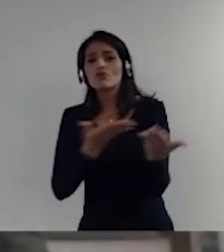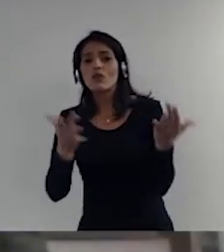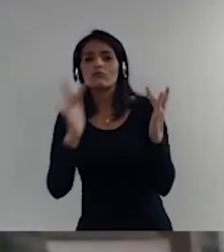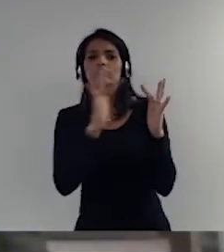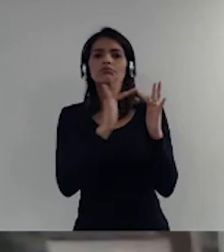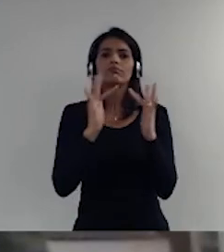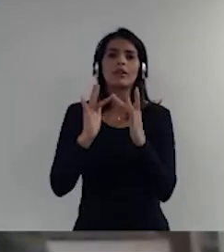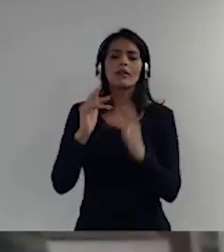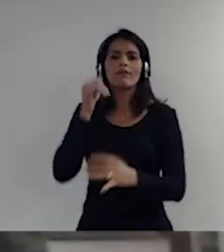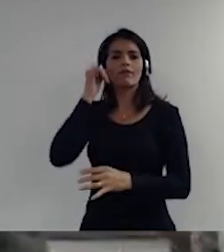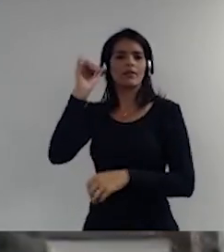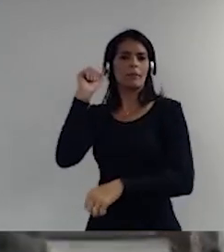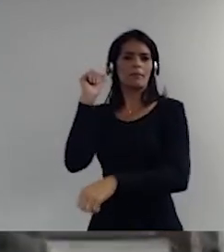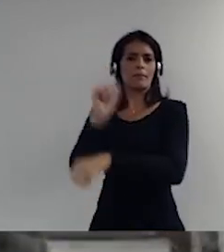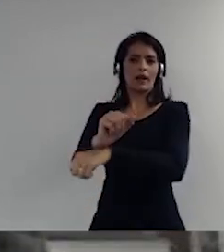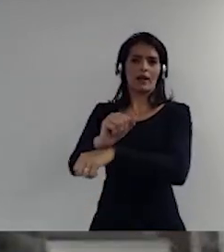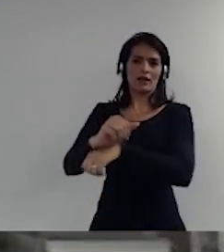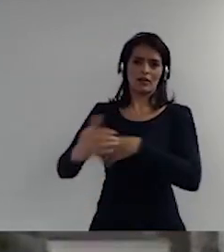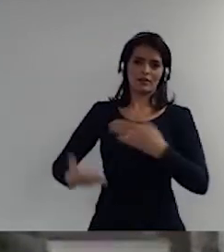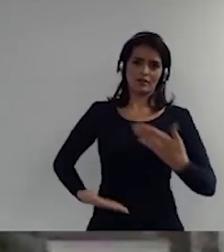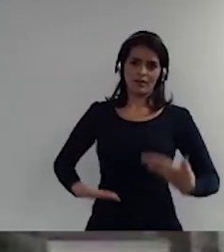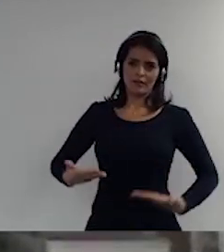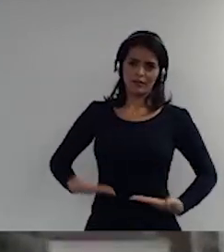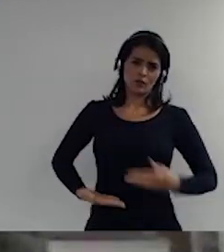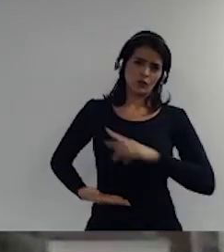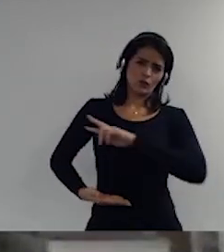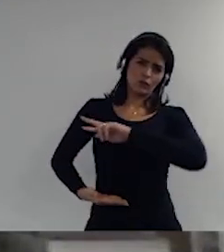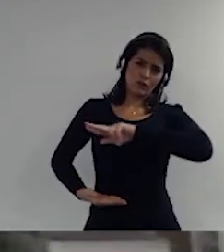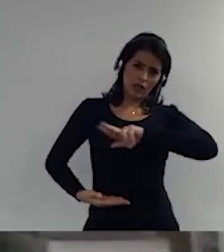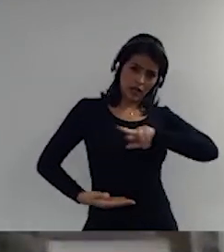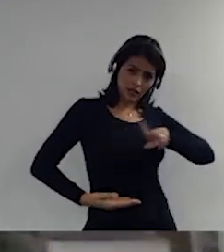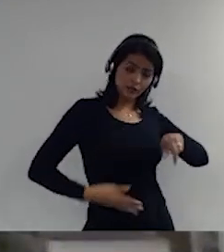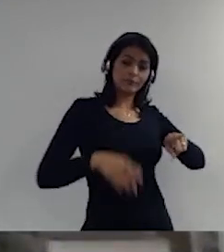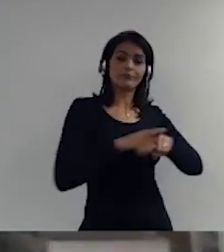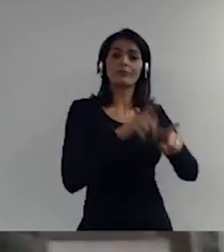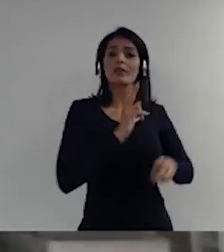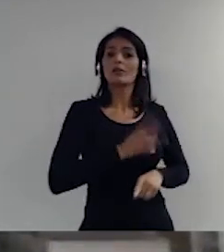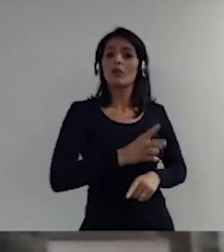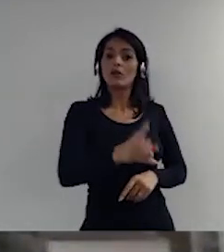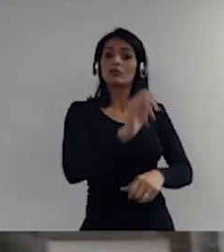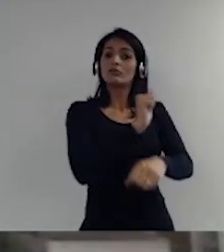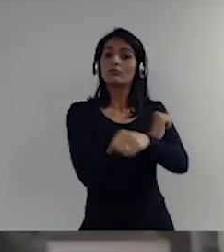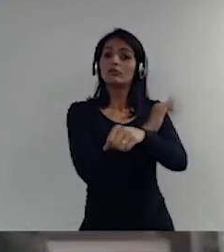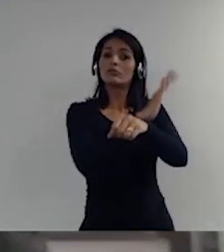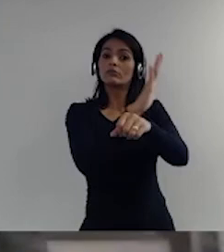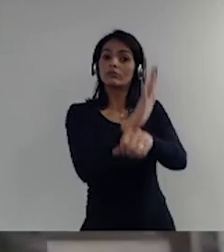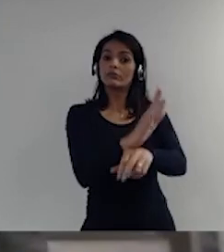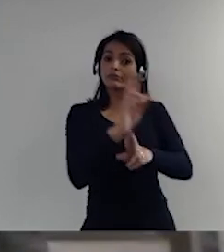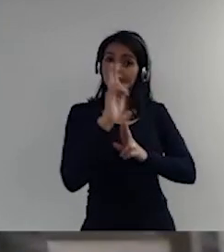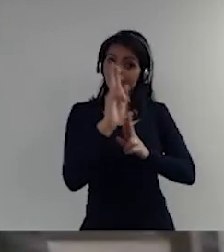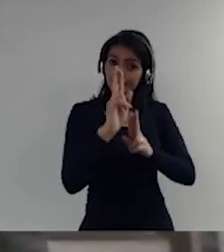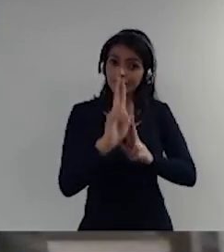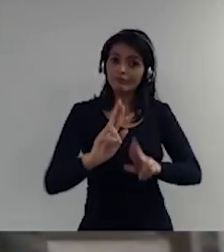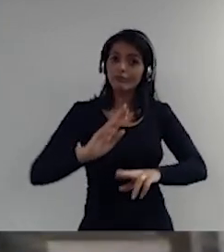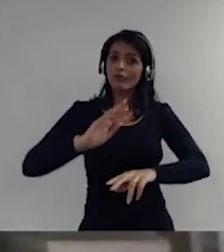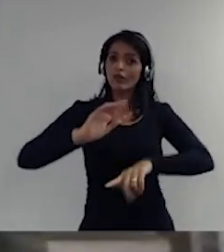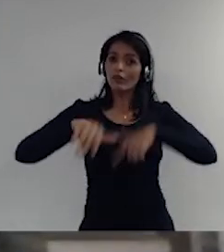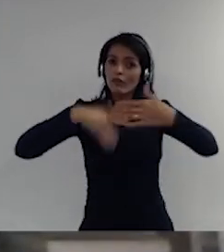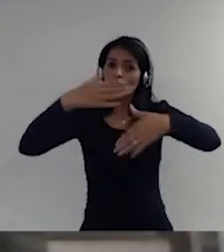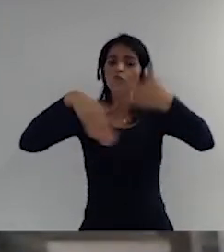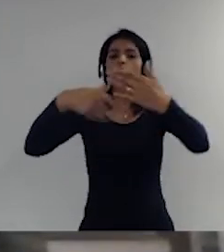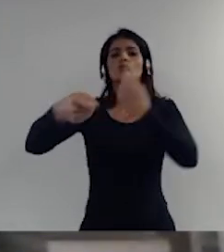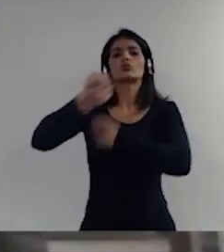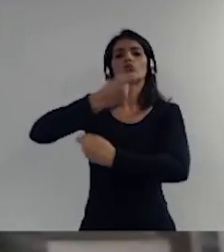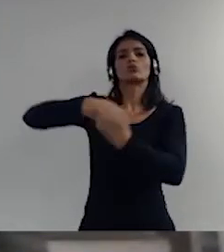não paralisação dos serviços e, sobretudo, a continuidade das expectativas no funcionamento do mercado